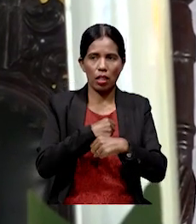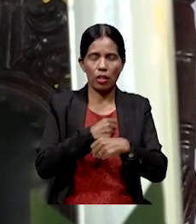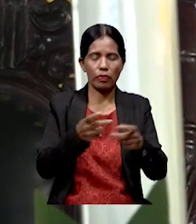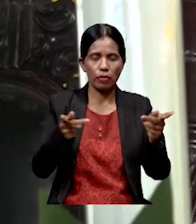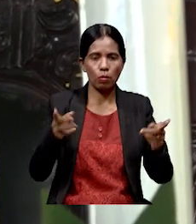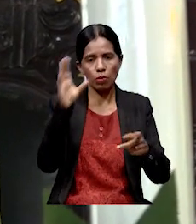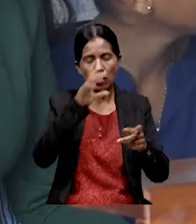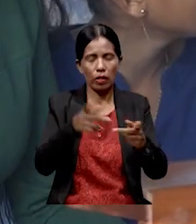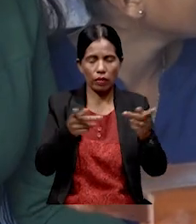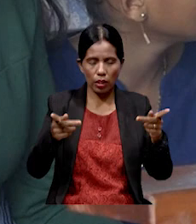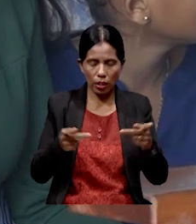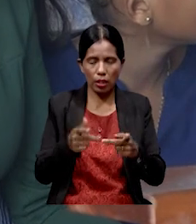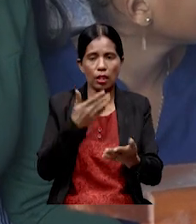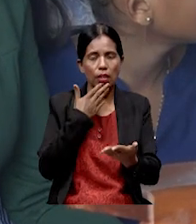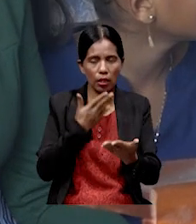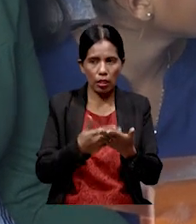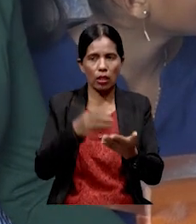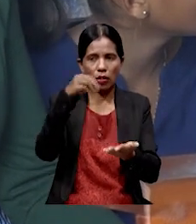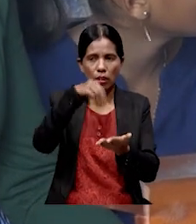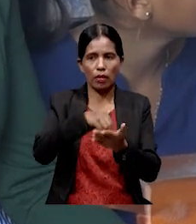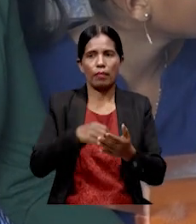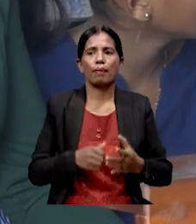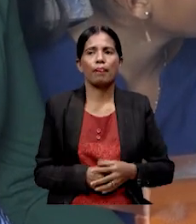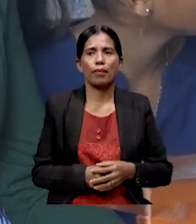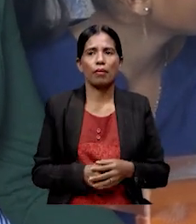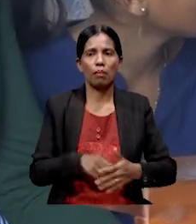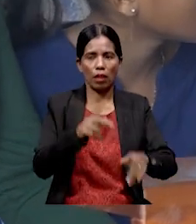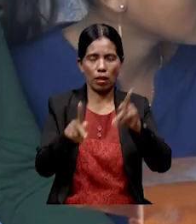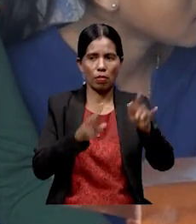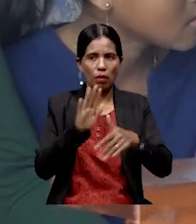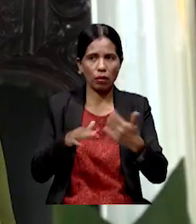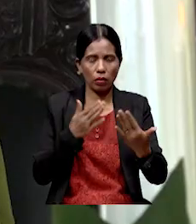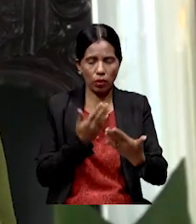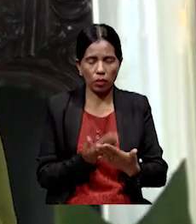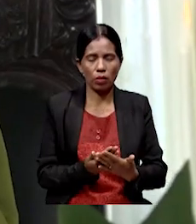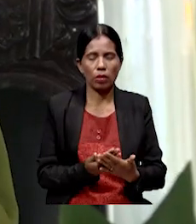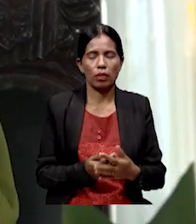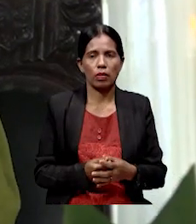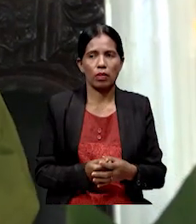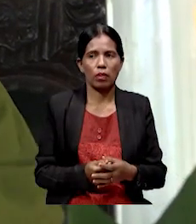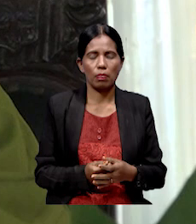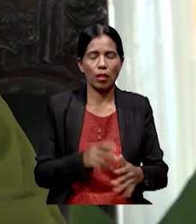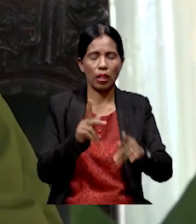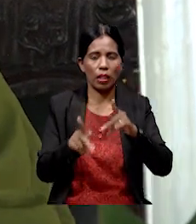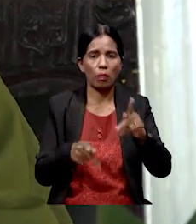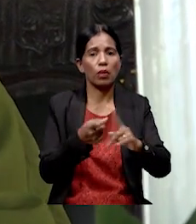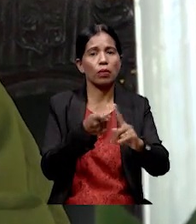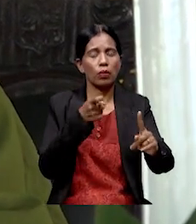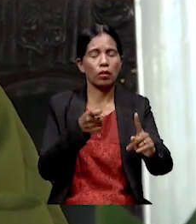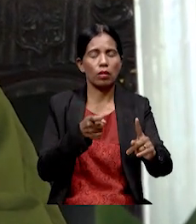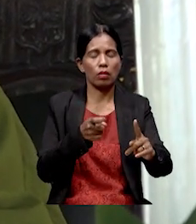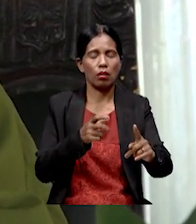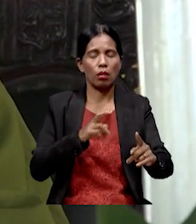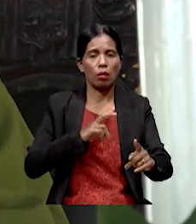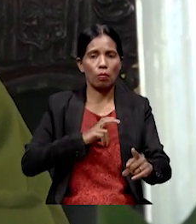ni ne be holita ne do ni ba po go fatin ma ni ne be po po stato